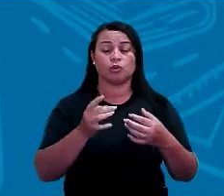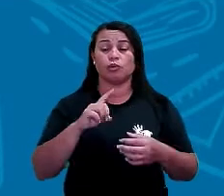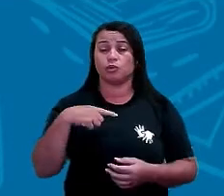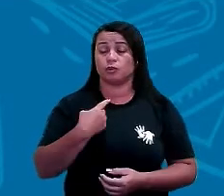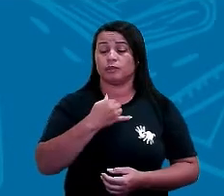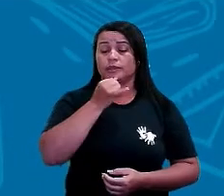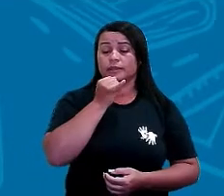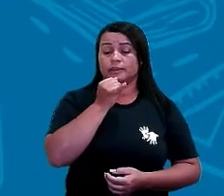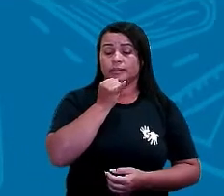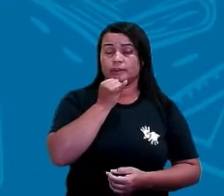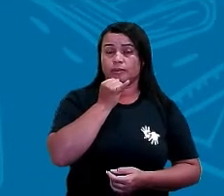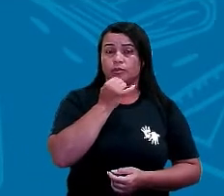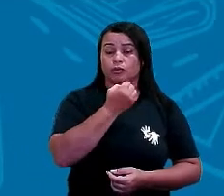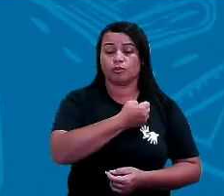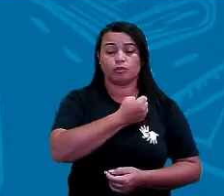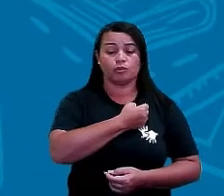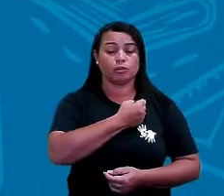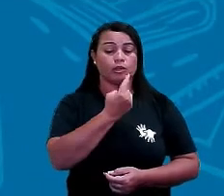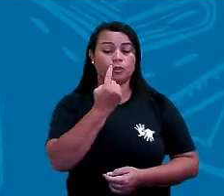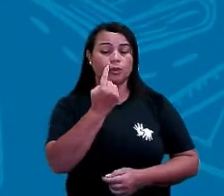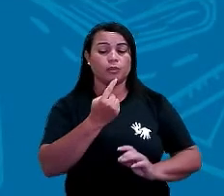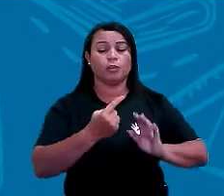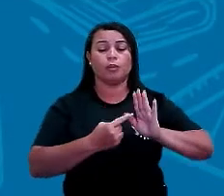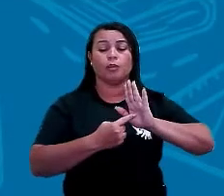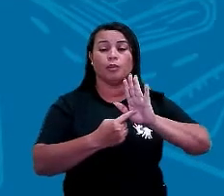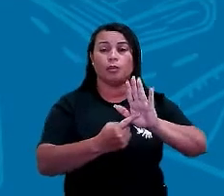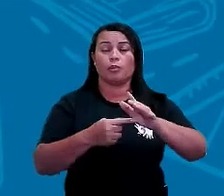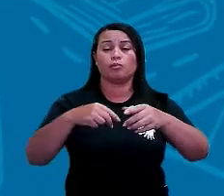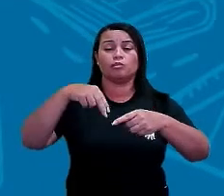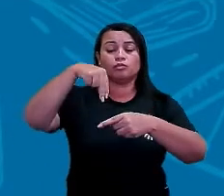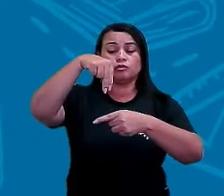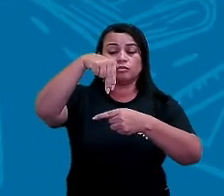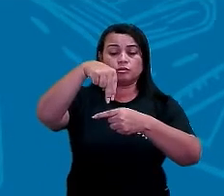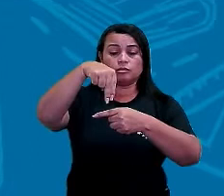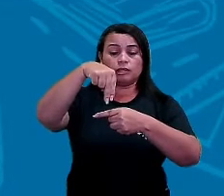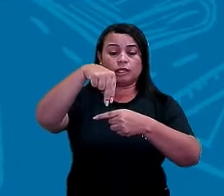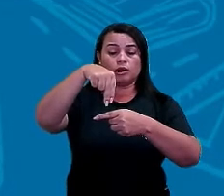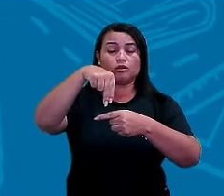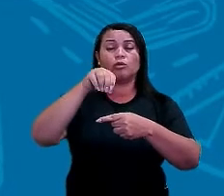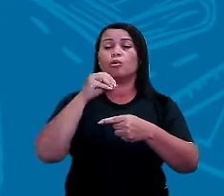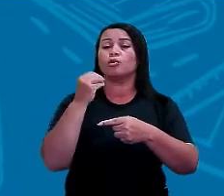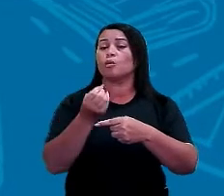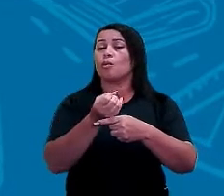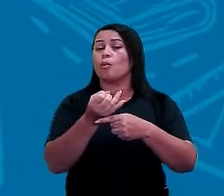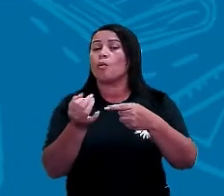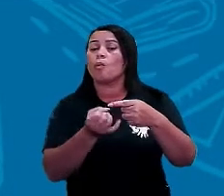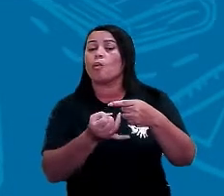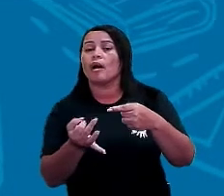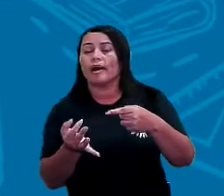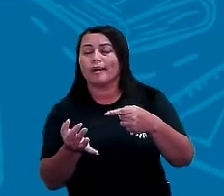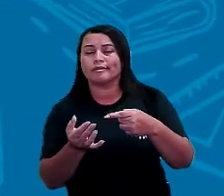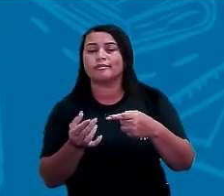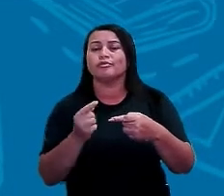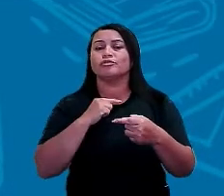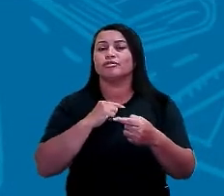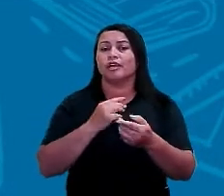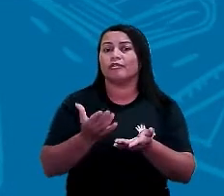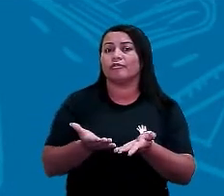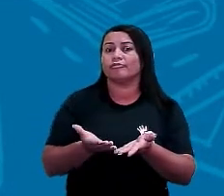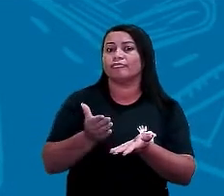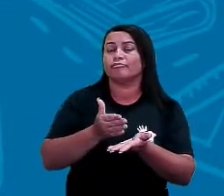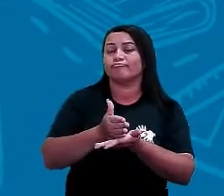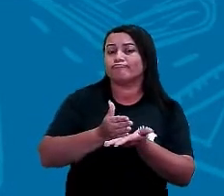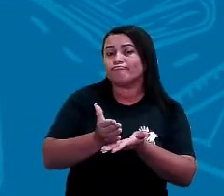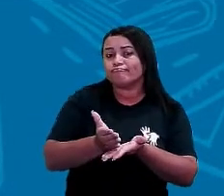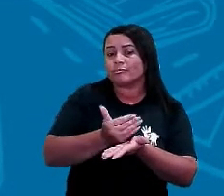nosso exemplo, o número 1 representa o numerador da fração e indica quantas partes foram tomadas,